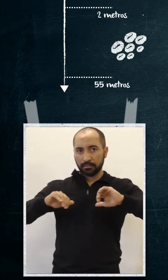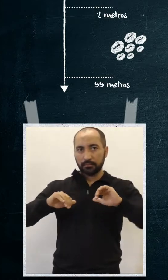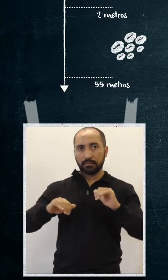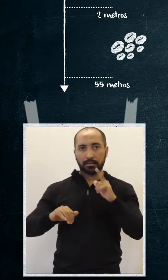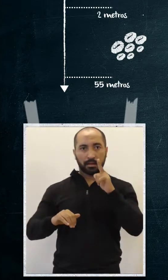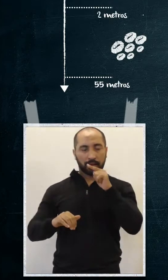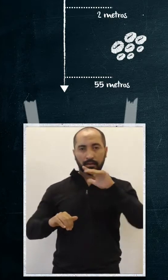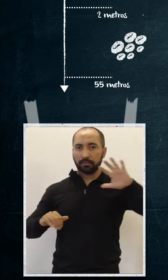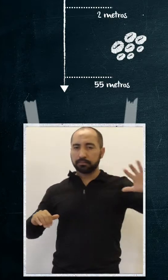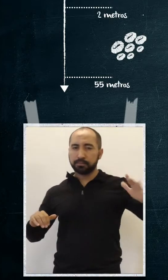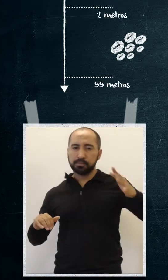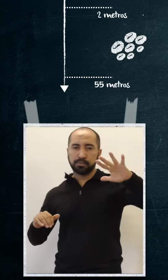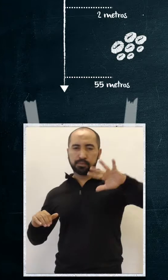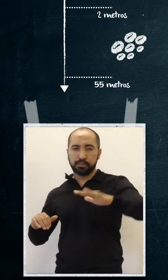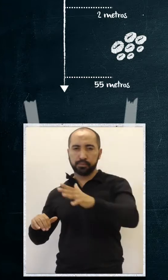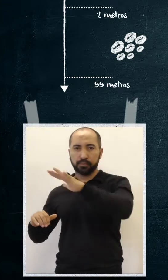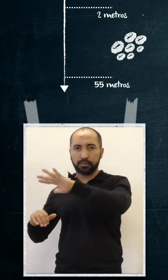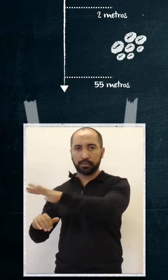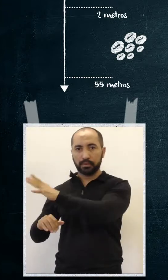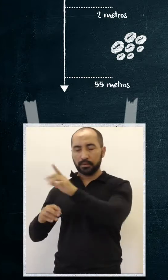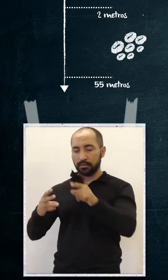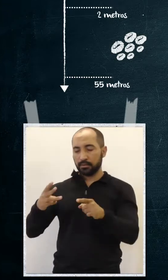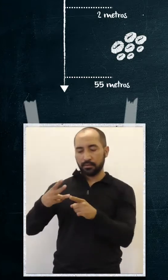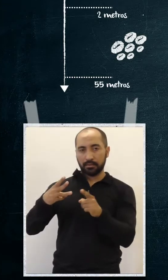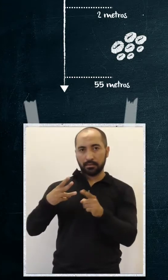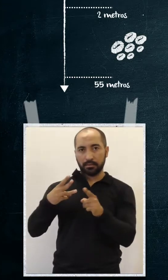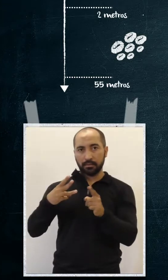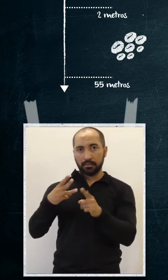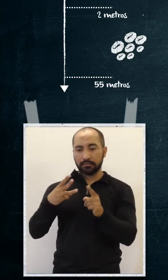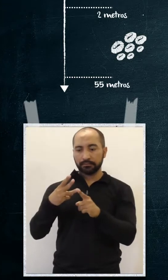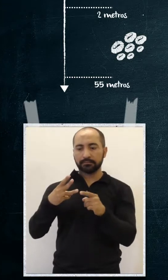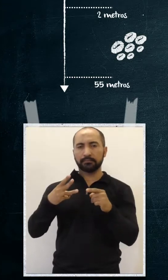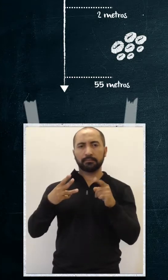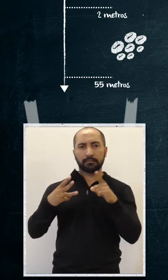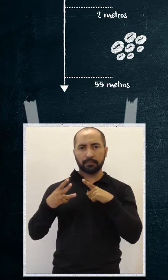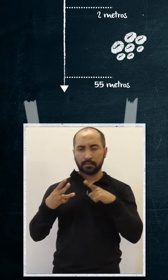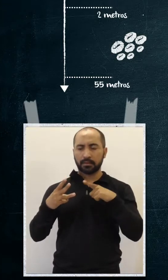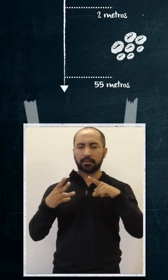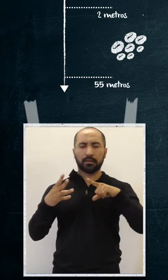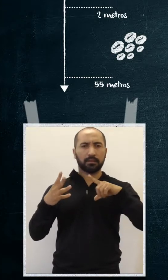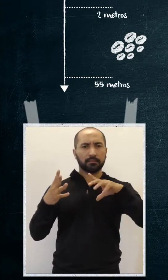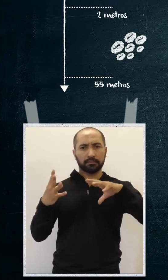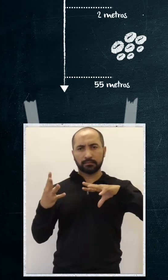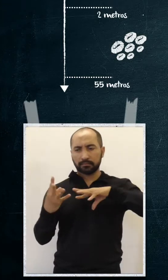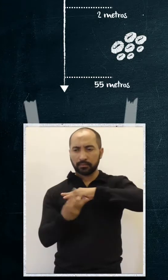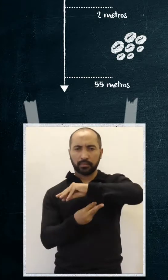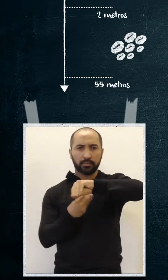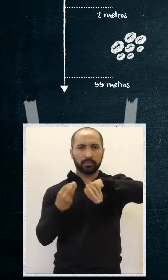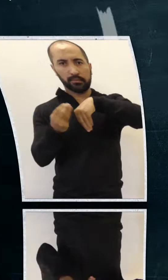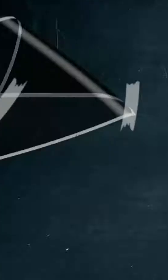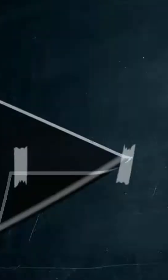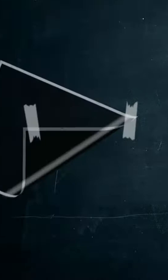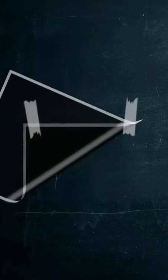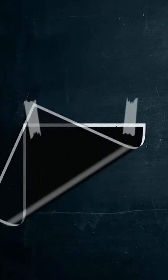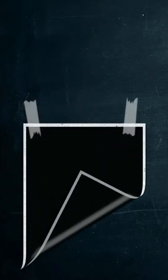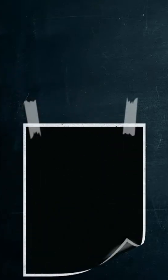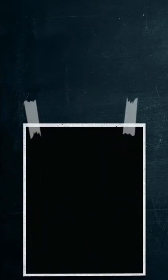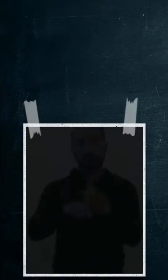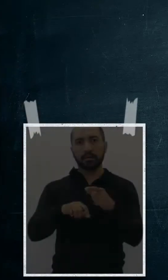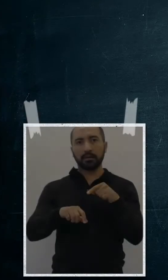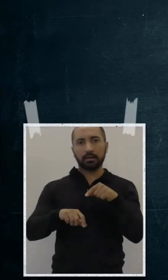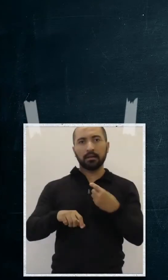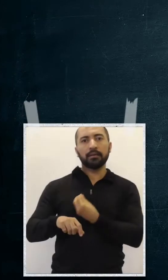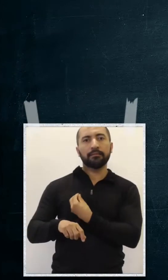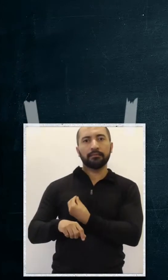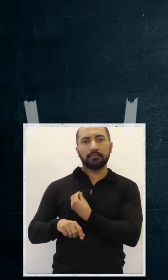características extremas. Agora você sabe quem é Mucismilia hart, mas onde elas vivem? Quem são os recifes de corais? Os recifes de